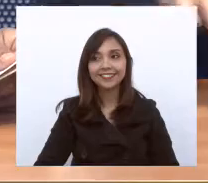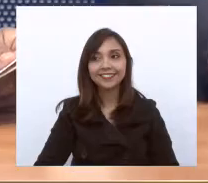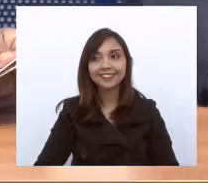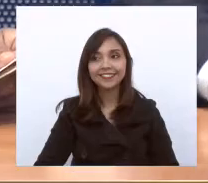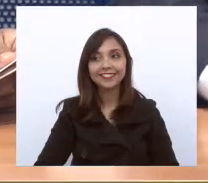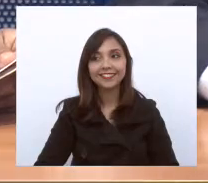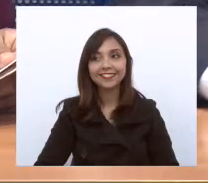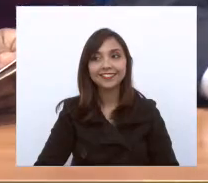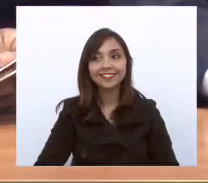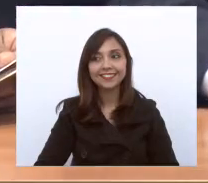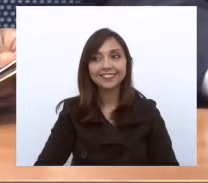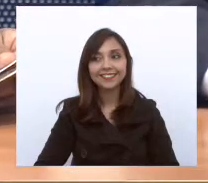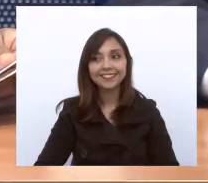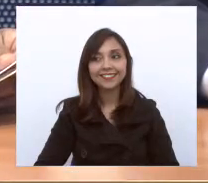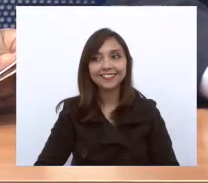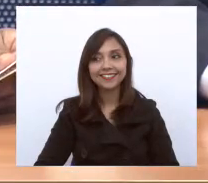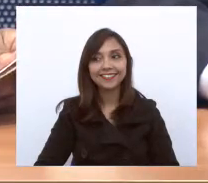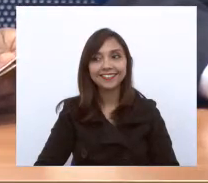Sendo